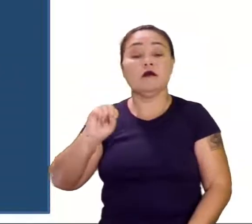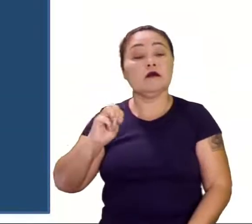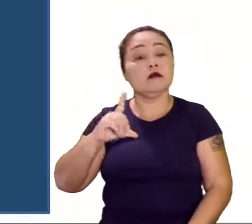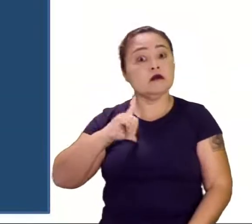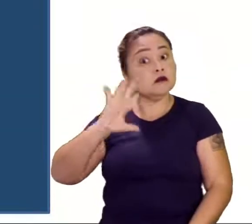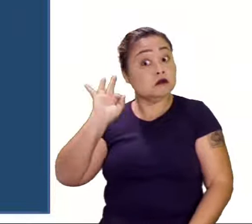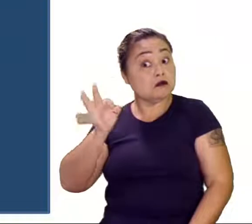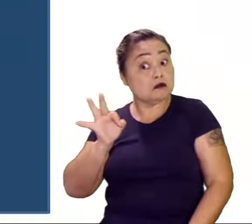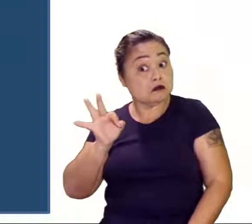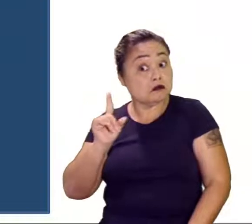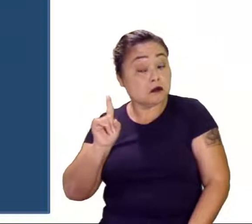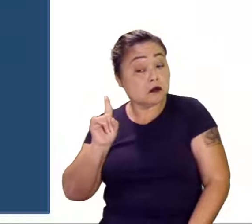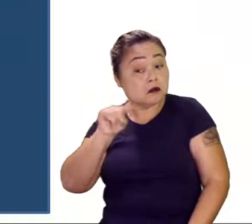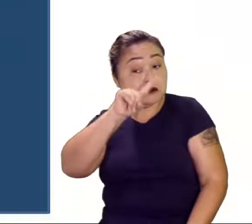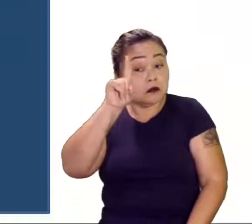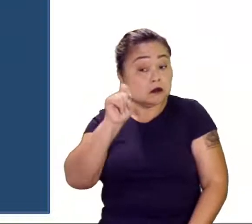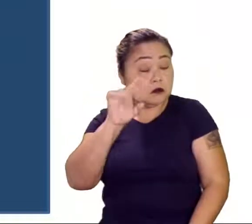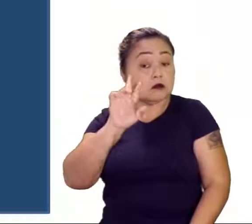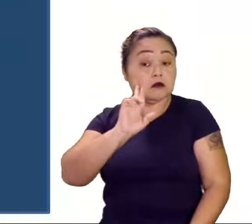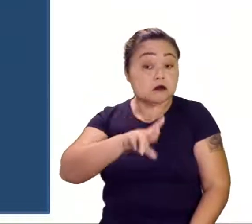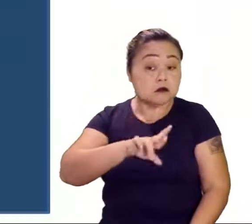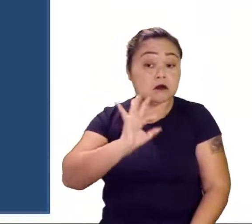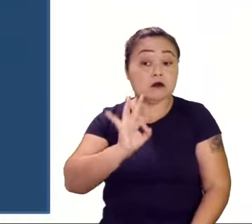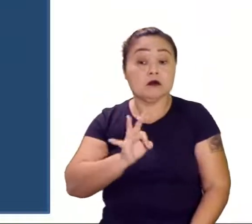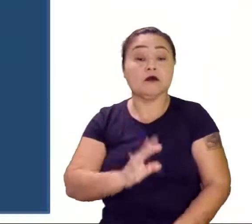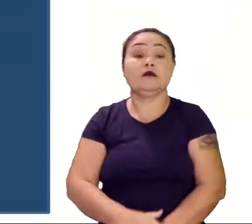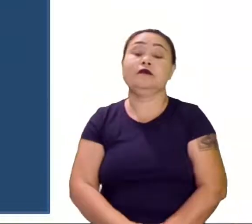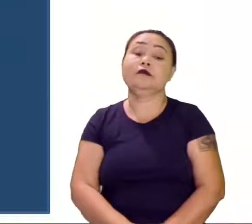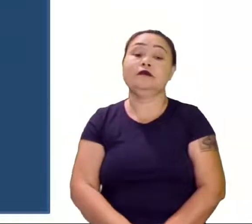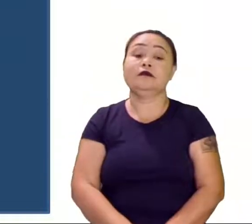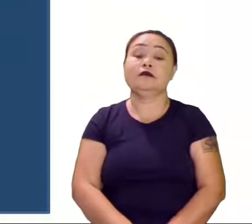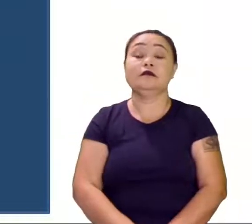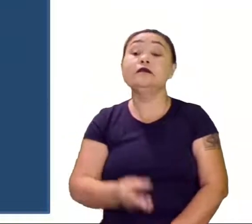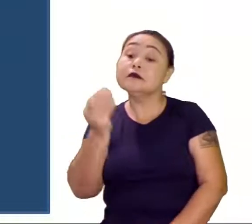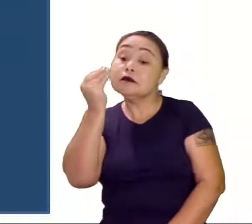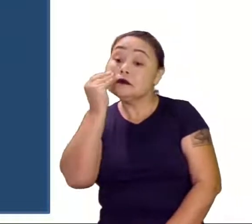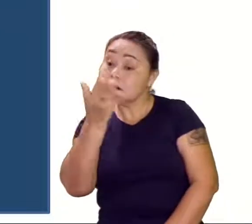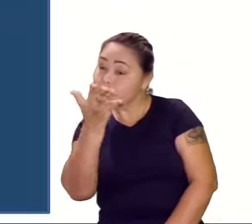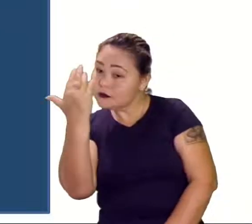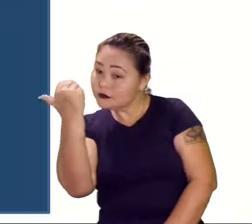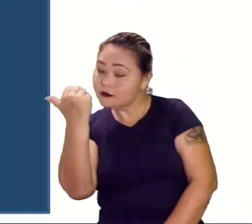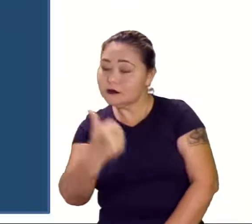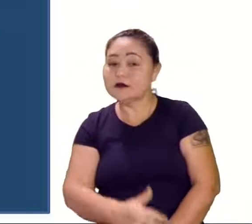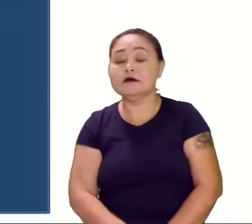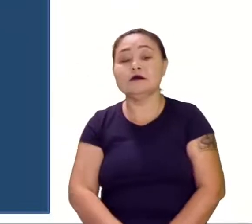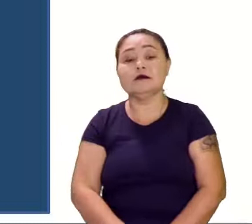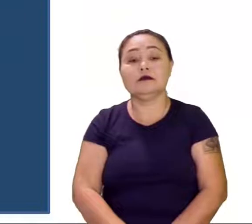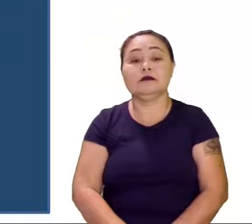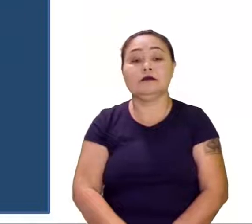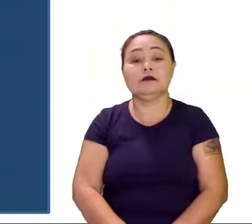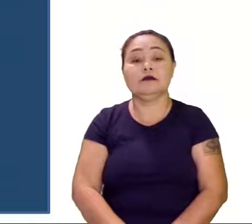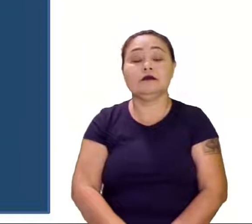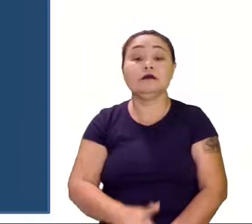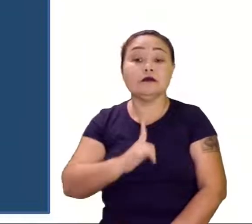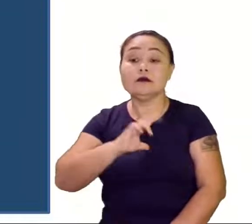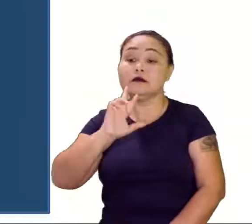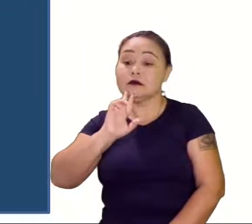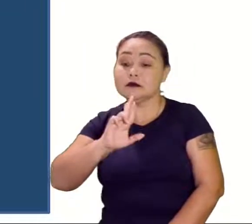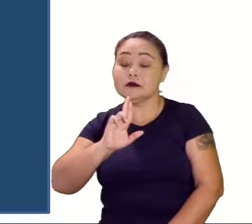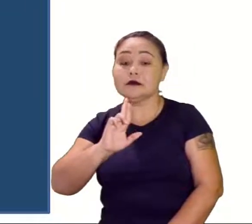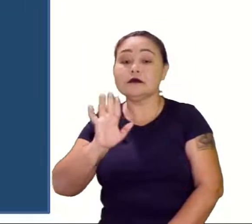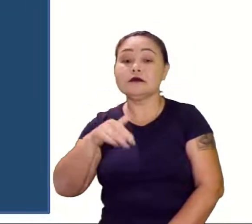Será que está correto? Será que essa resposta está correta aí? Vamos ver. Vamos ver? A gente pode resolver,